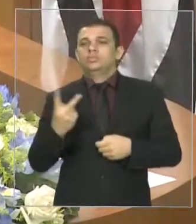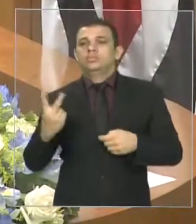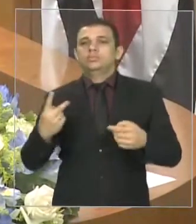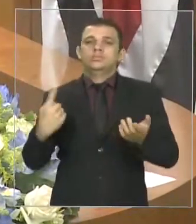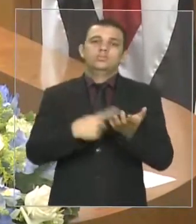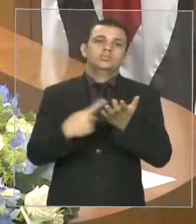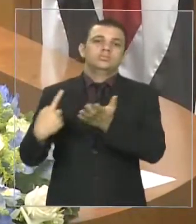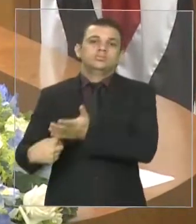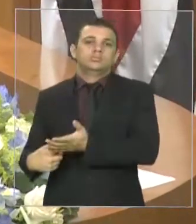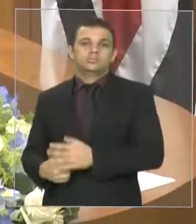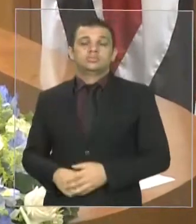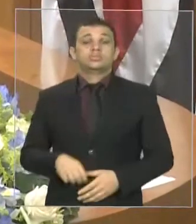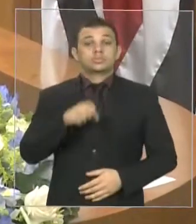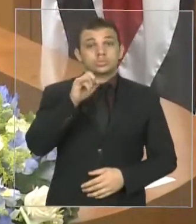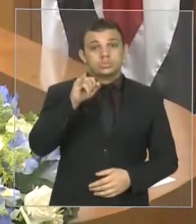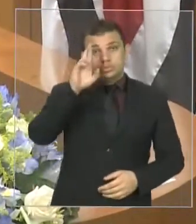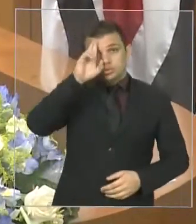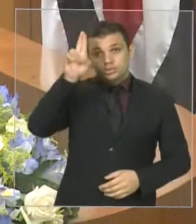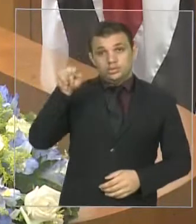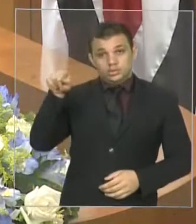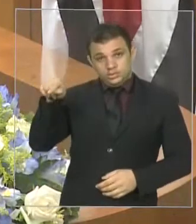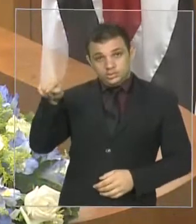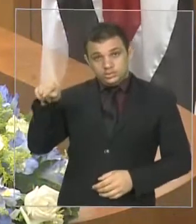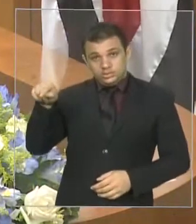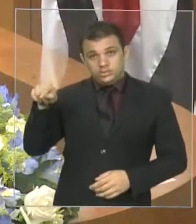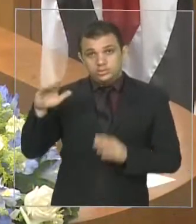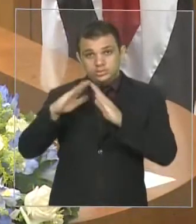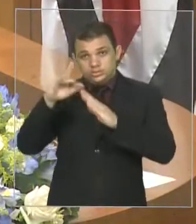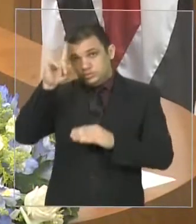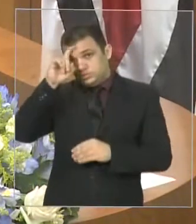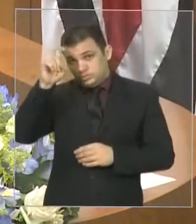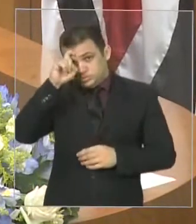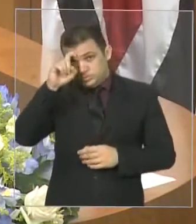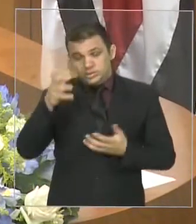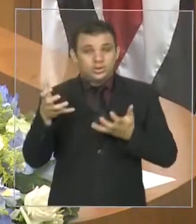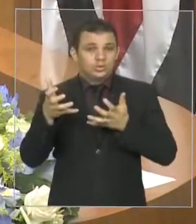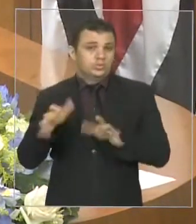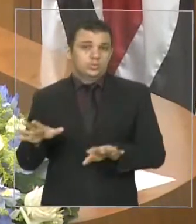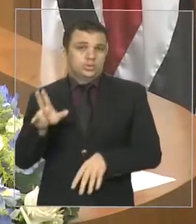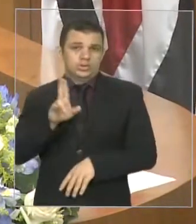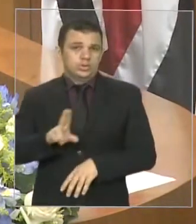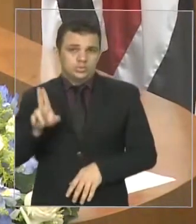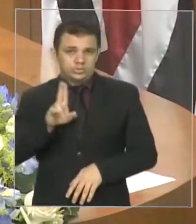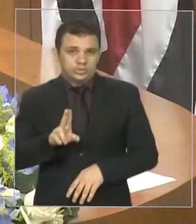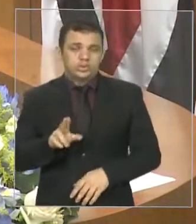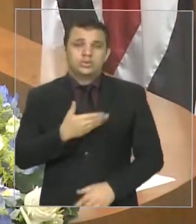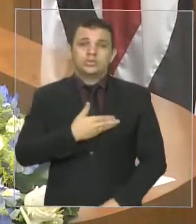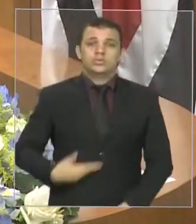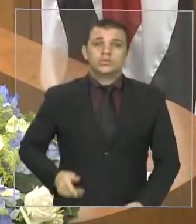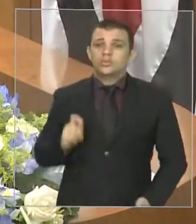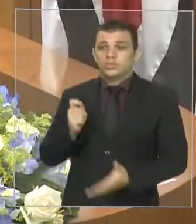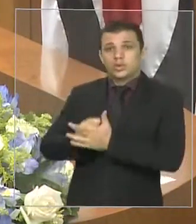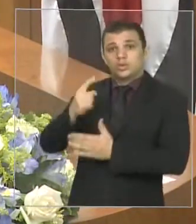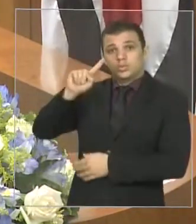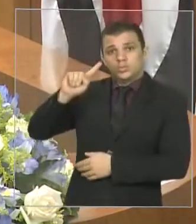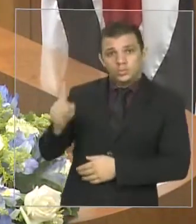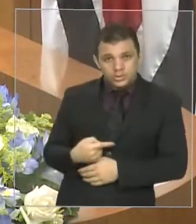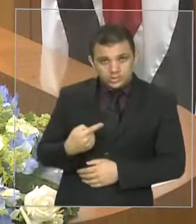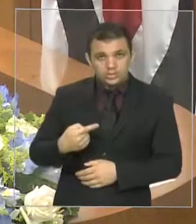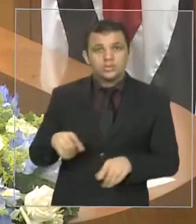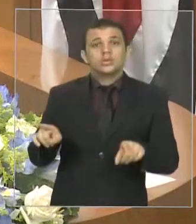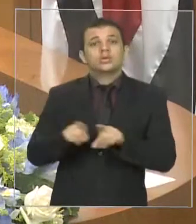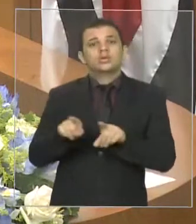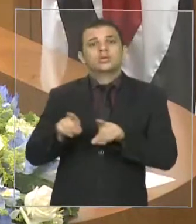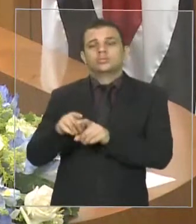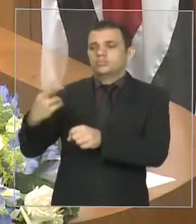quisesse renovar o contrato, deputado Hélio do Curso, sabe o que, é que ia acontecer? O governo já pagou 1 milhão e o governo ainda fez filho na barriga dos outros,